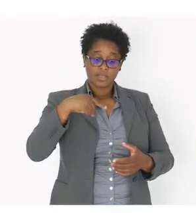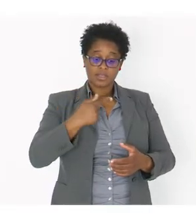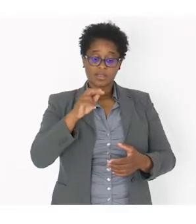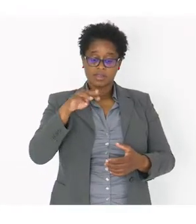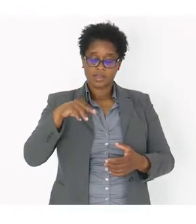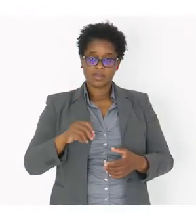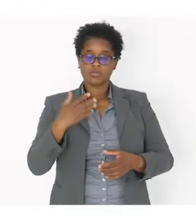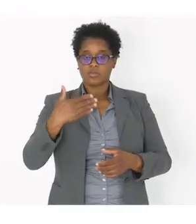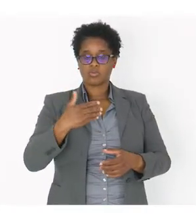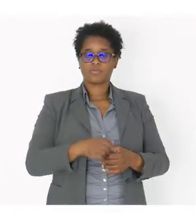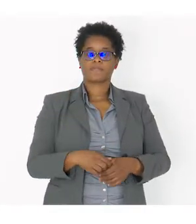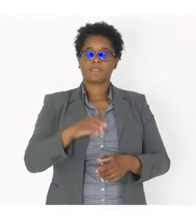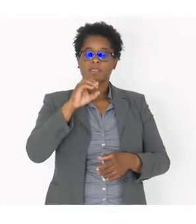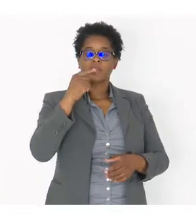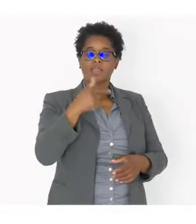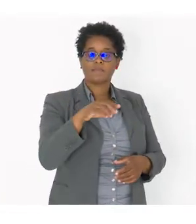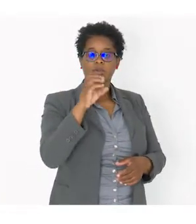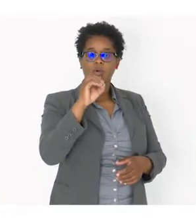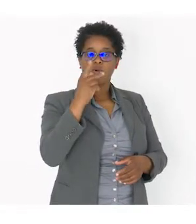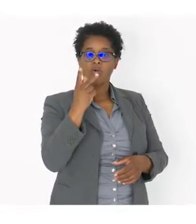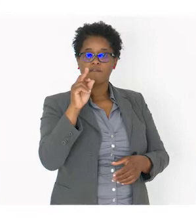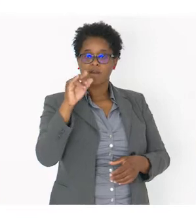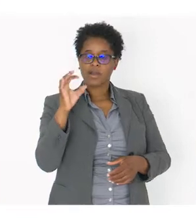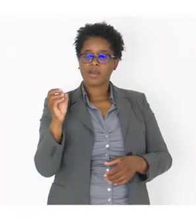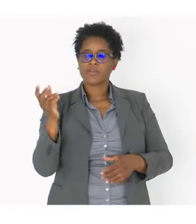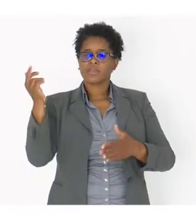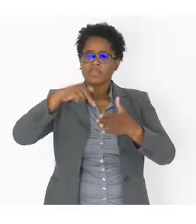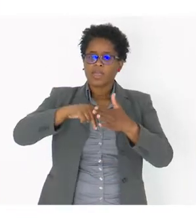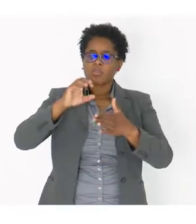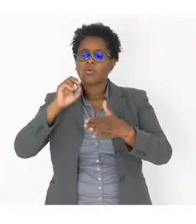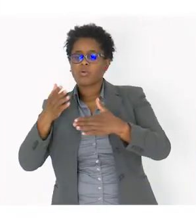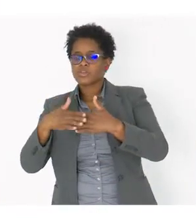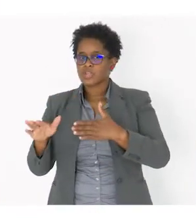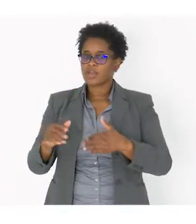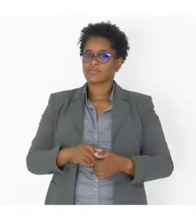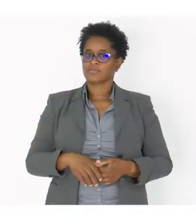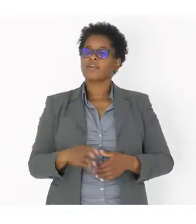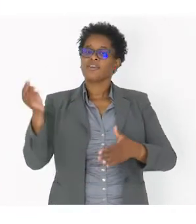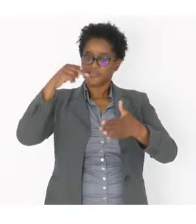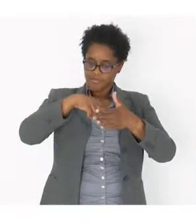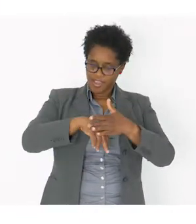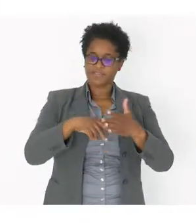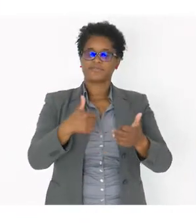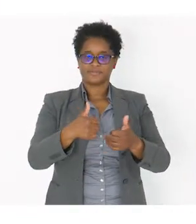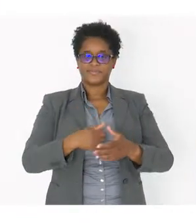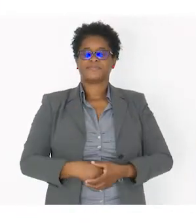Temos o ovário. O ovário é um órgão interno ou externo? É um órgão